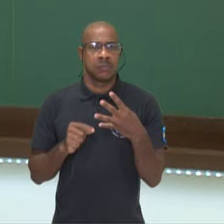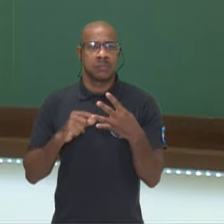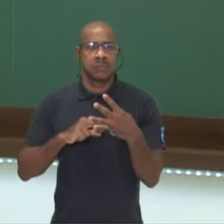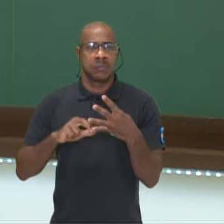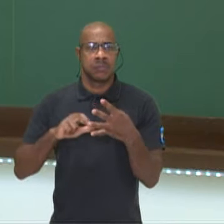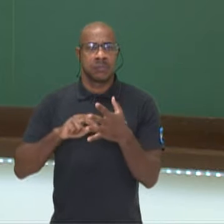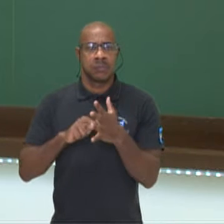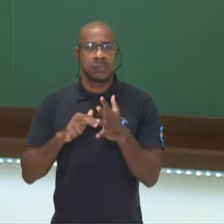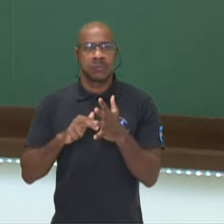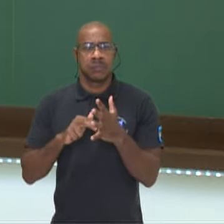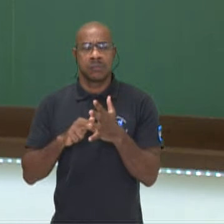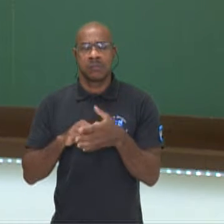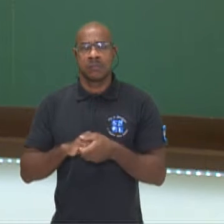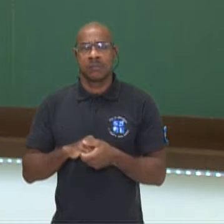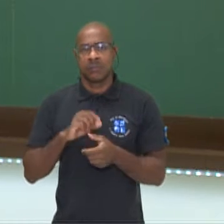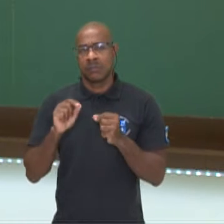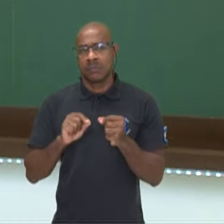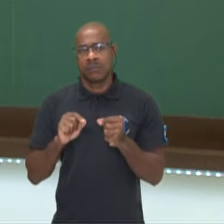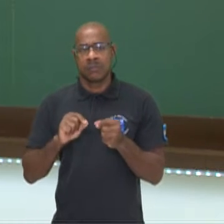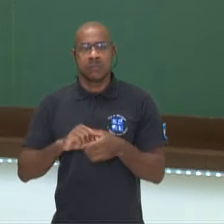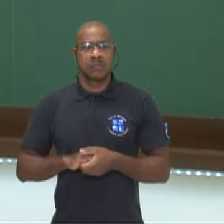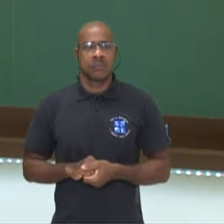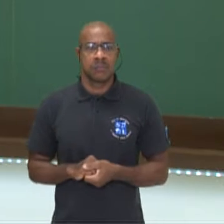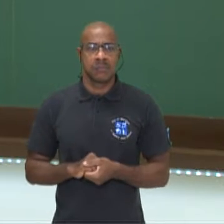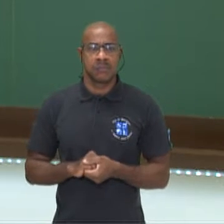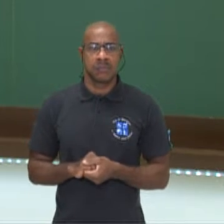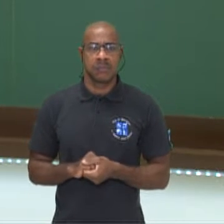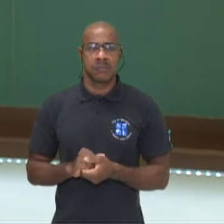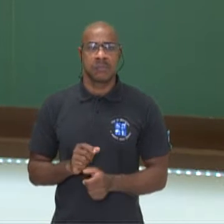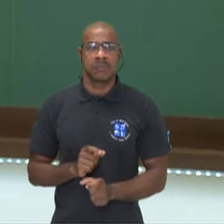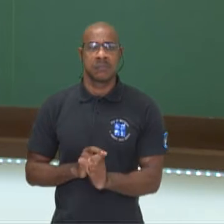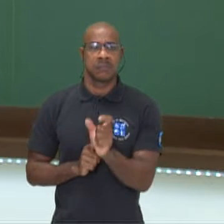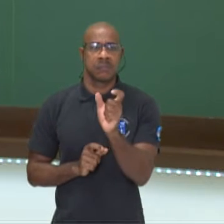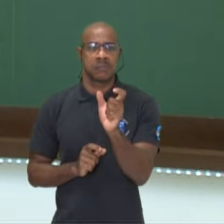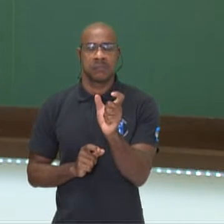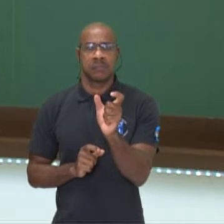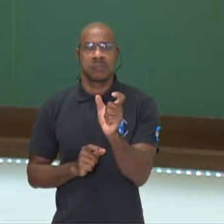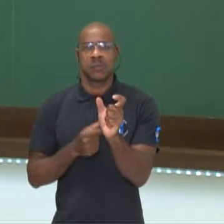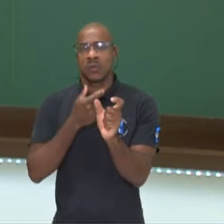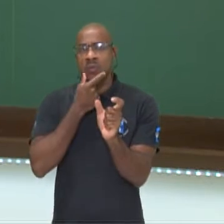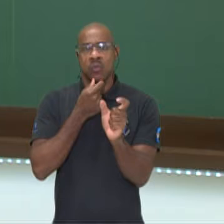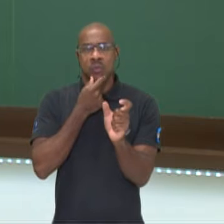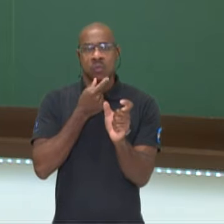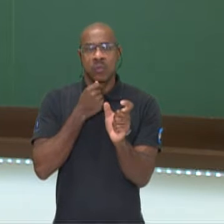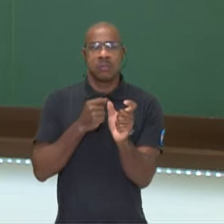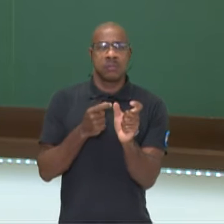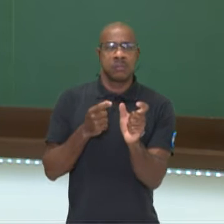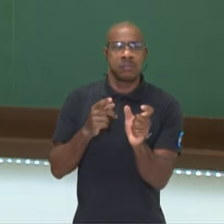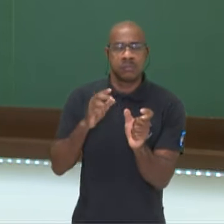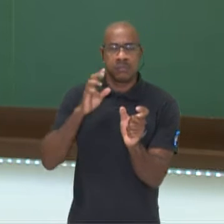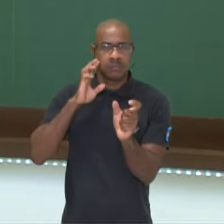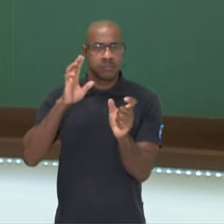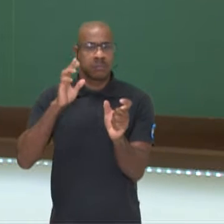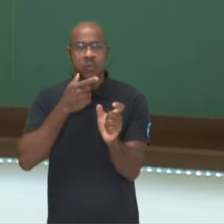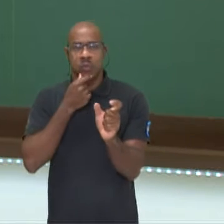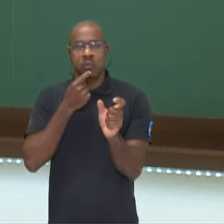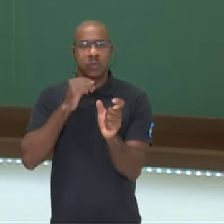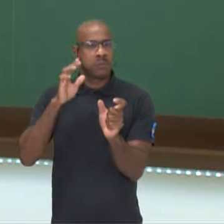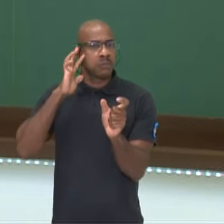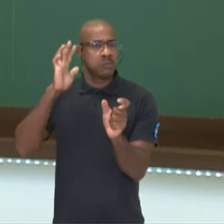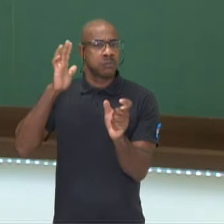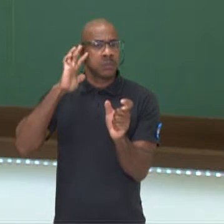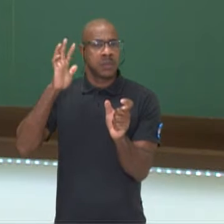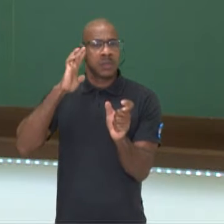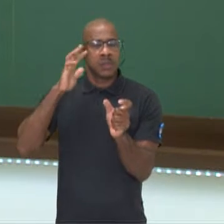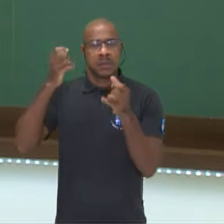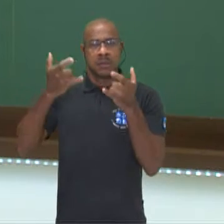né? Porque keynesianismo vem de John Keynes, né? Que foi aí o grande teórico desse estado, né? Welfare state seria